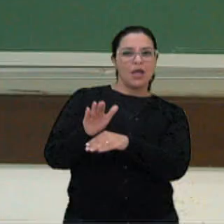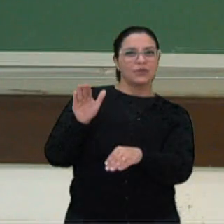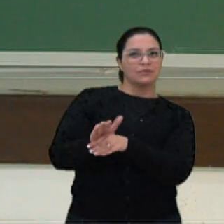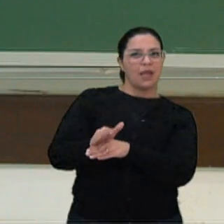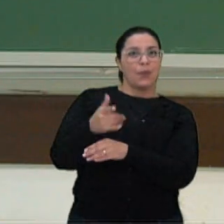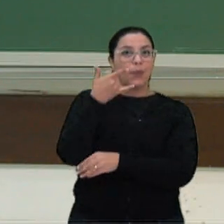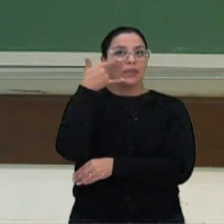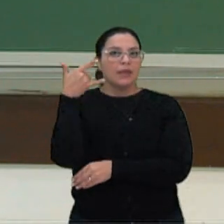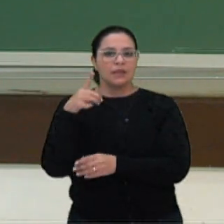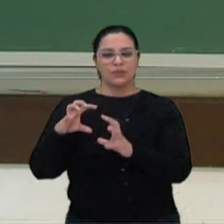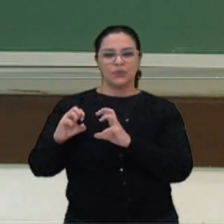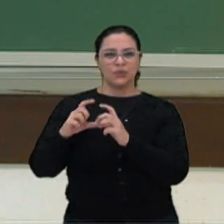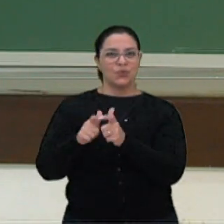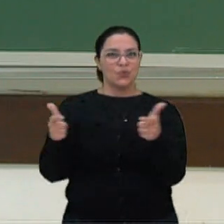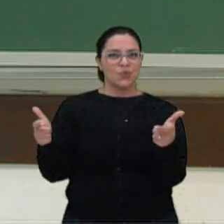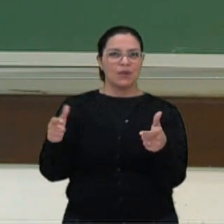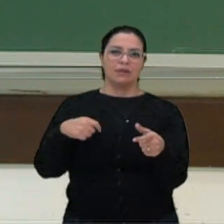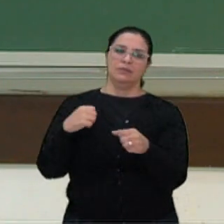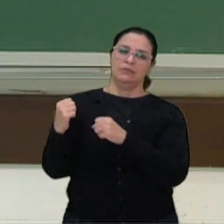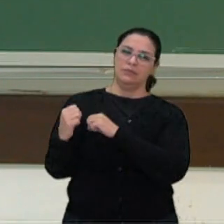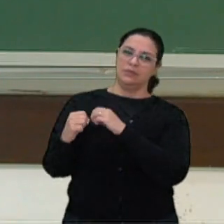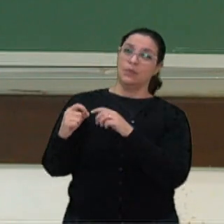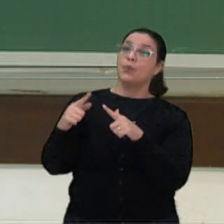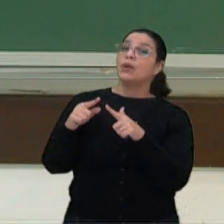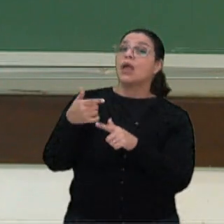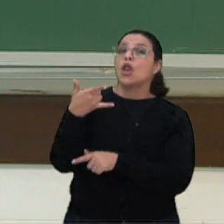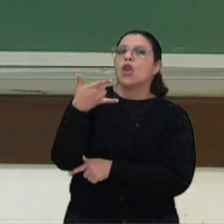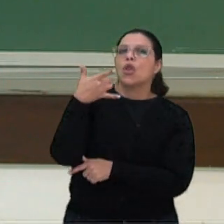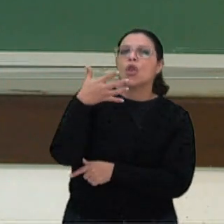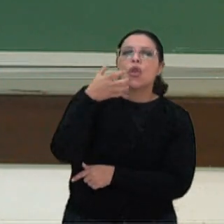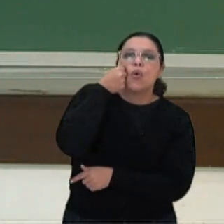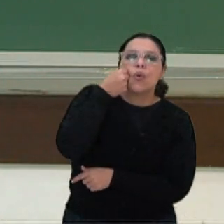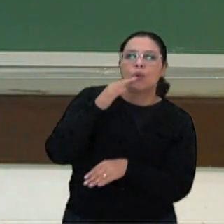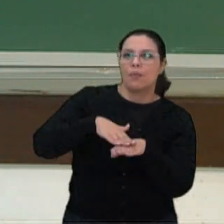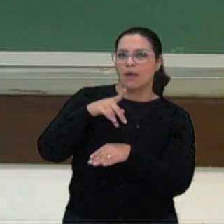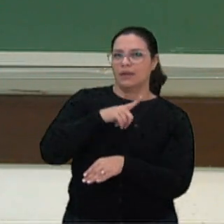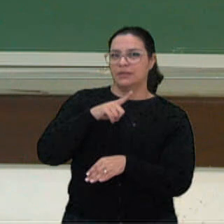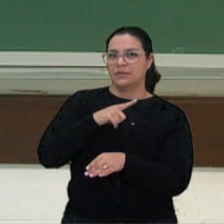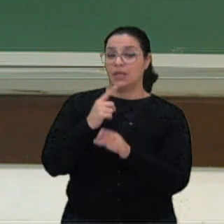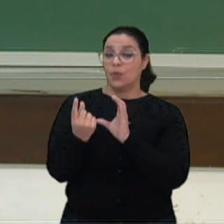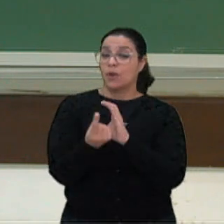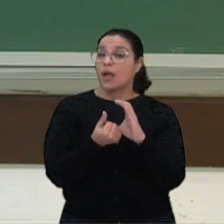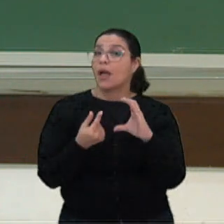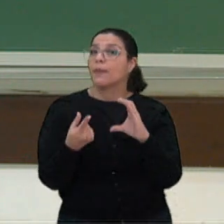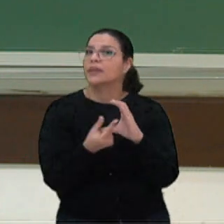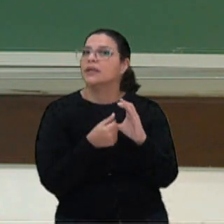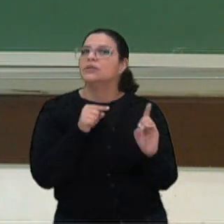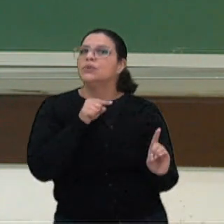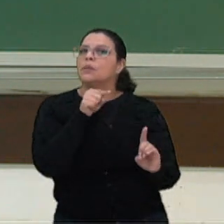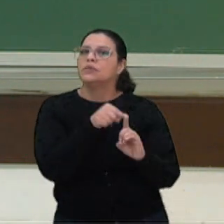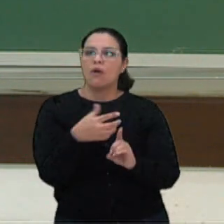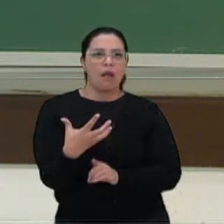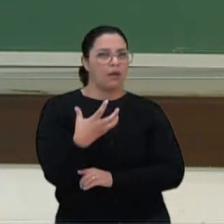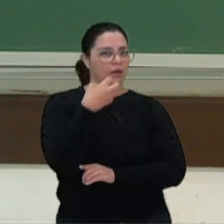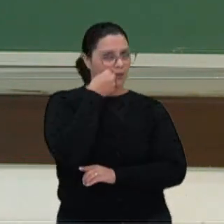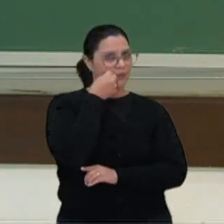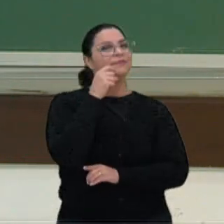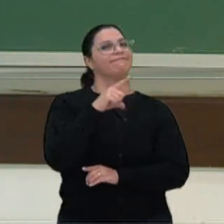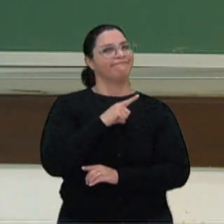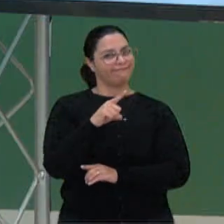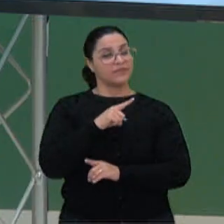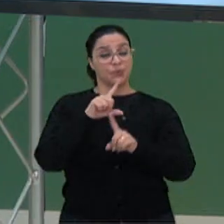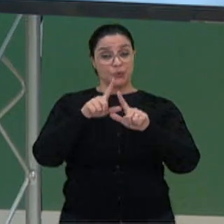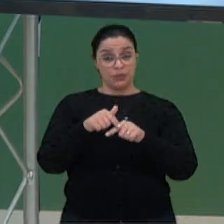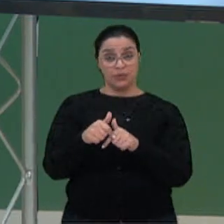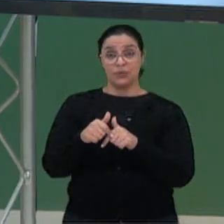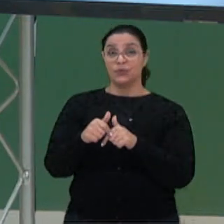a partir daí eles vão ter mais lucro. Qual é o objetivo do capitalismo? O lucro. Então, os